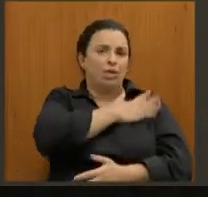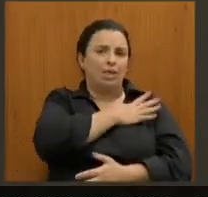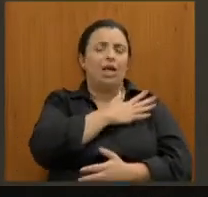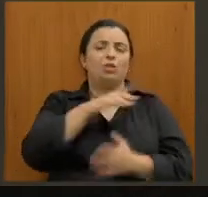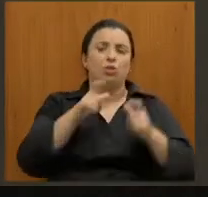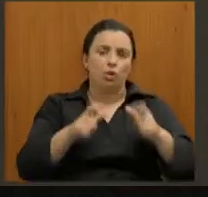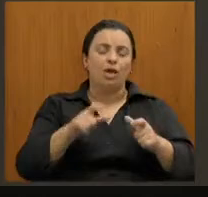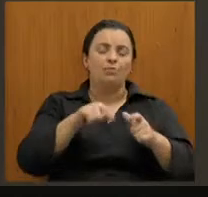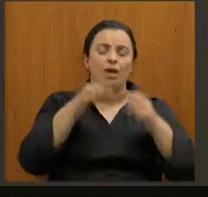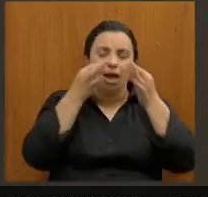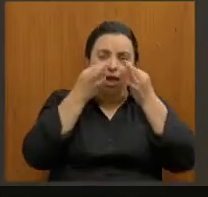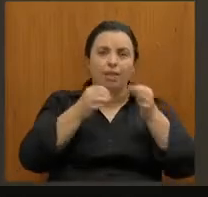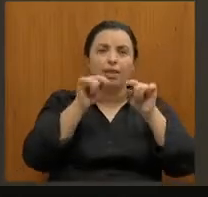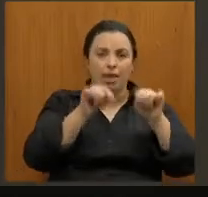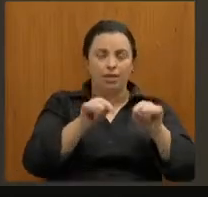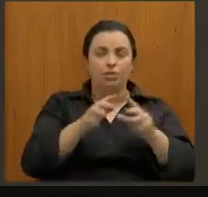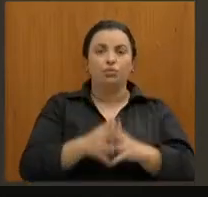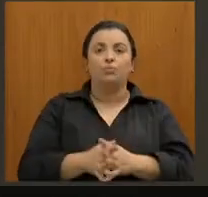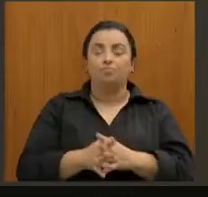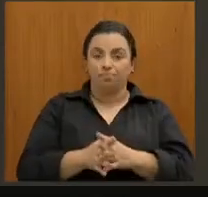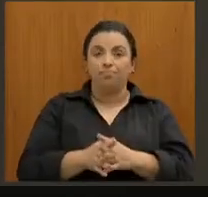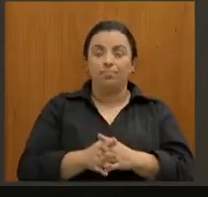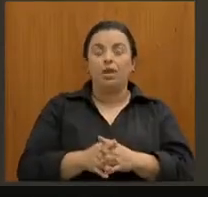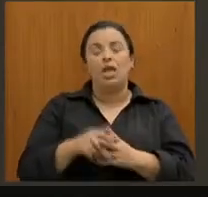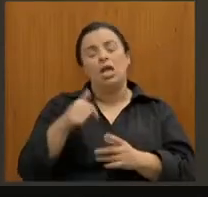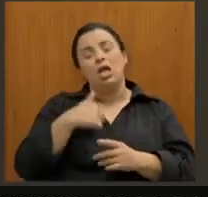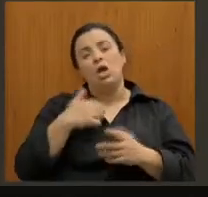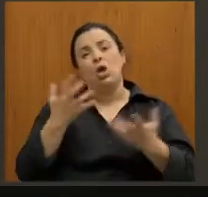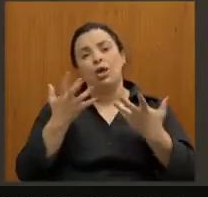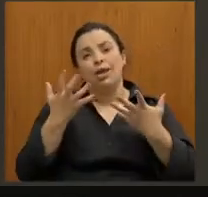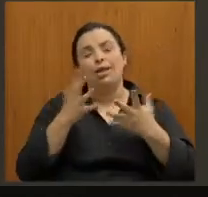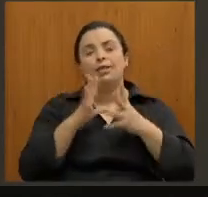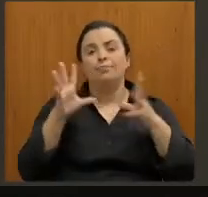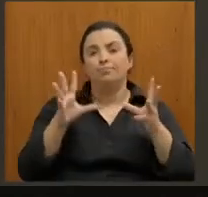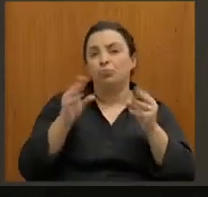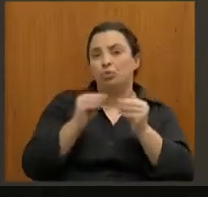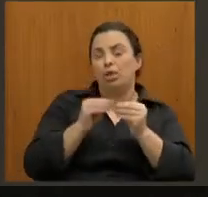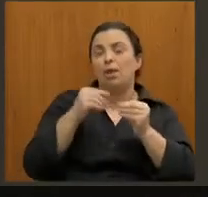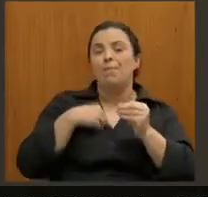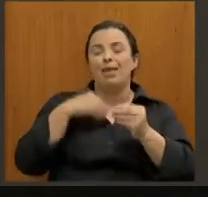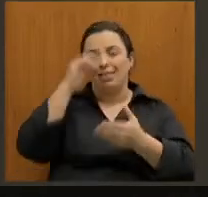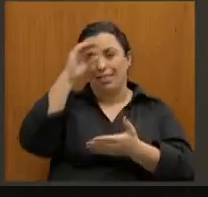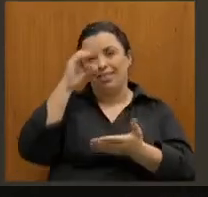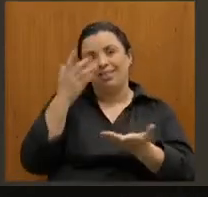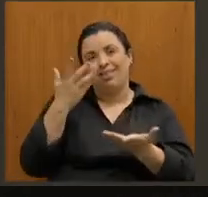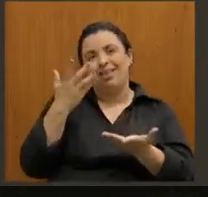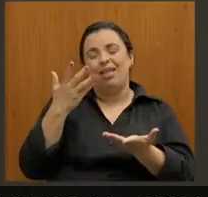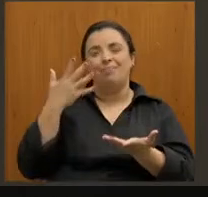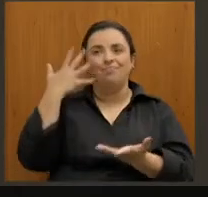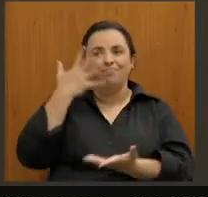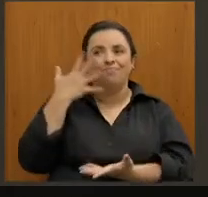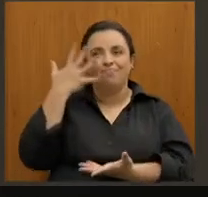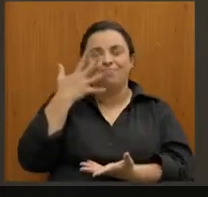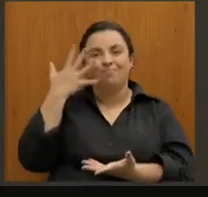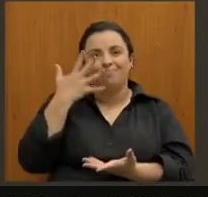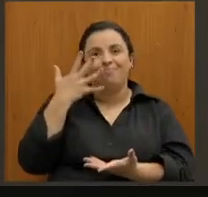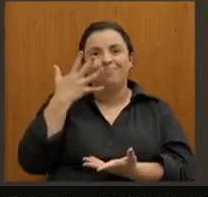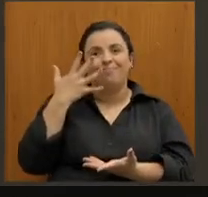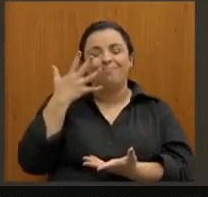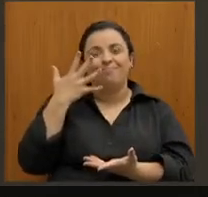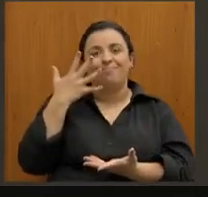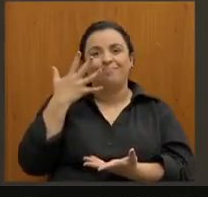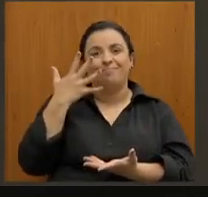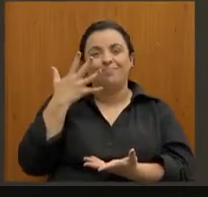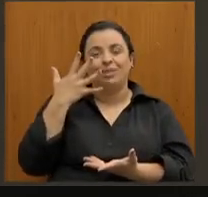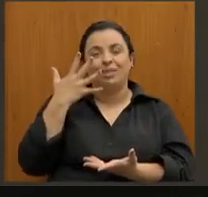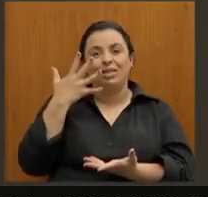em Três Pontos queria só sedimentar meu minha a minha tese que eu venho durante